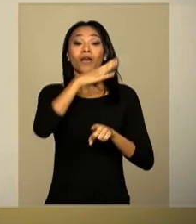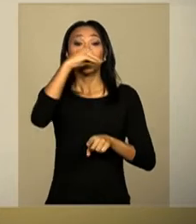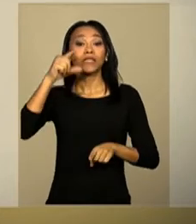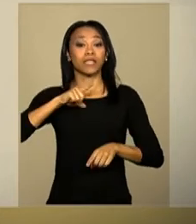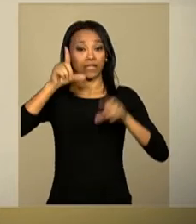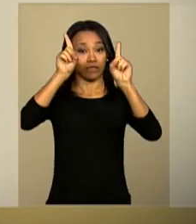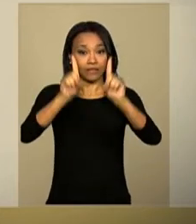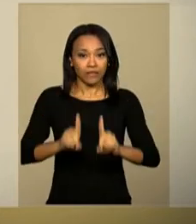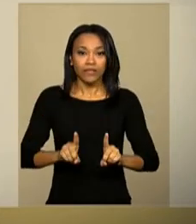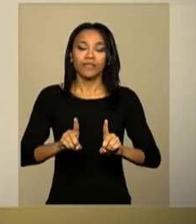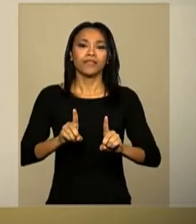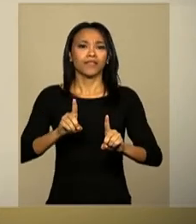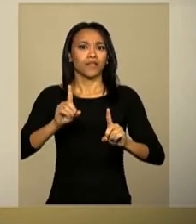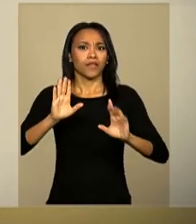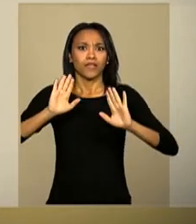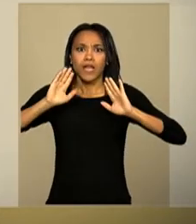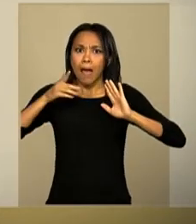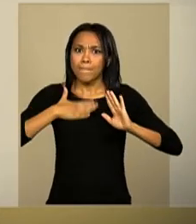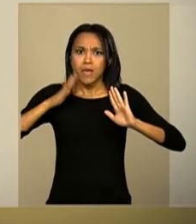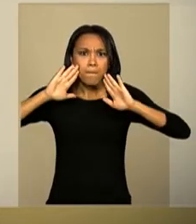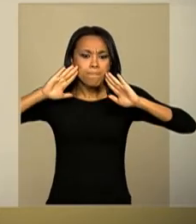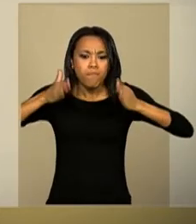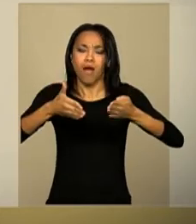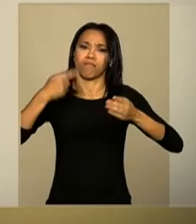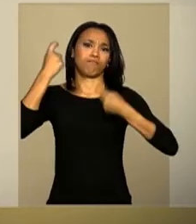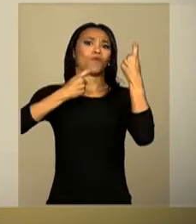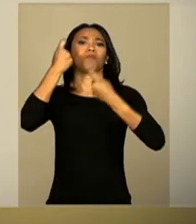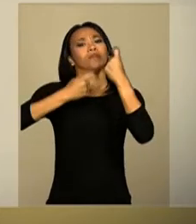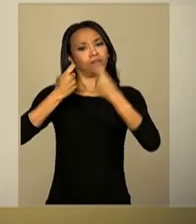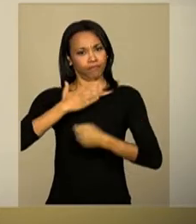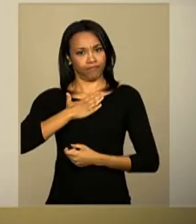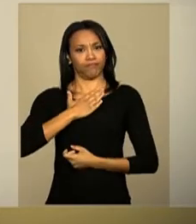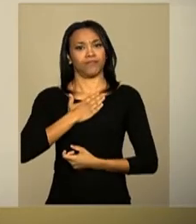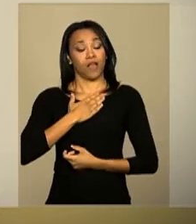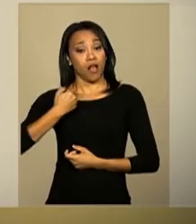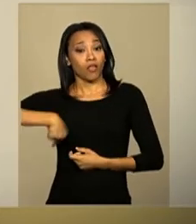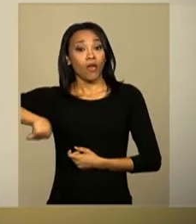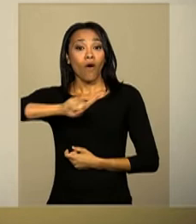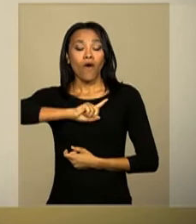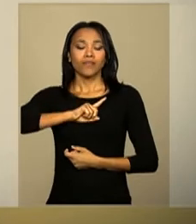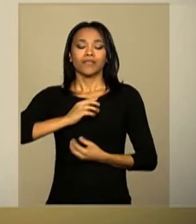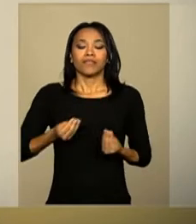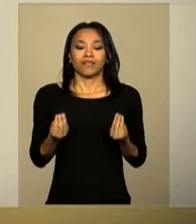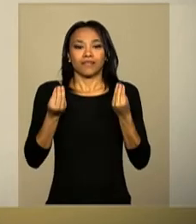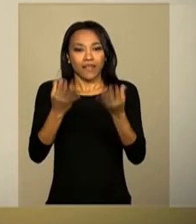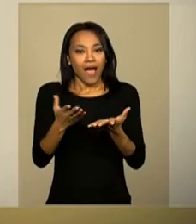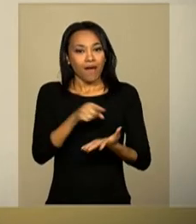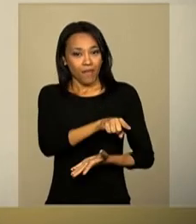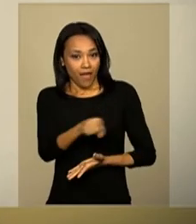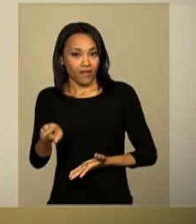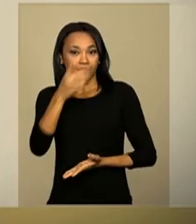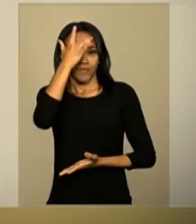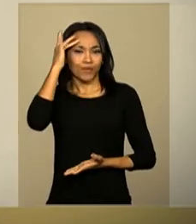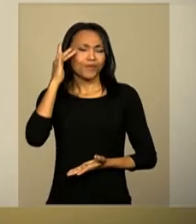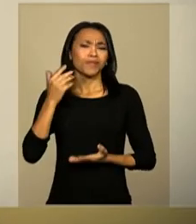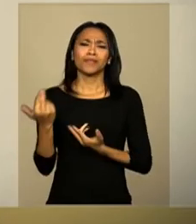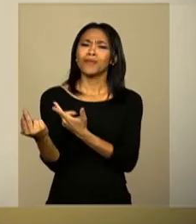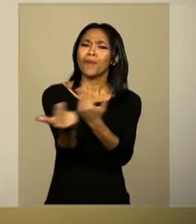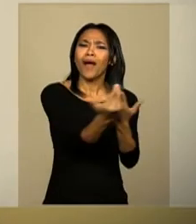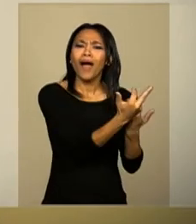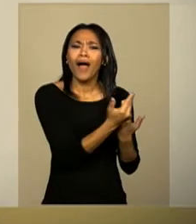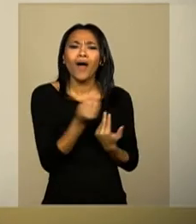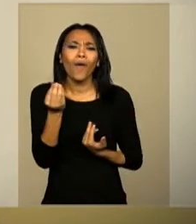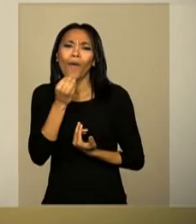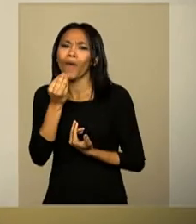deficiência estão no centro das nossas preocupações nós marcas temos de dar a eles as mesmas oportunidades